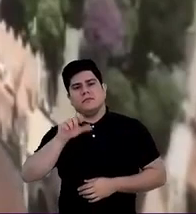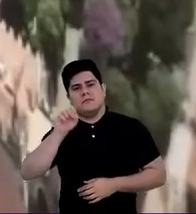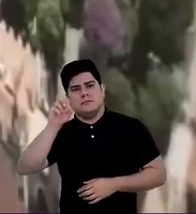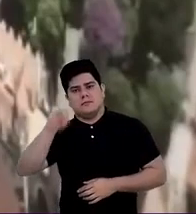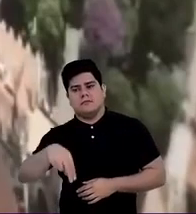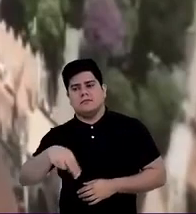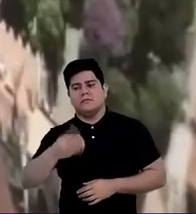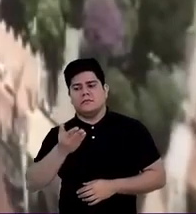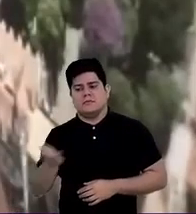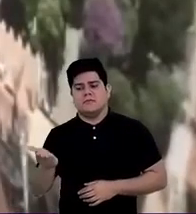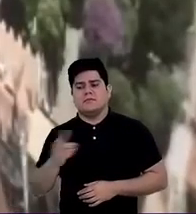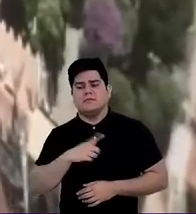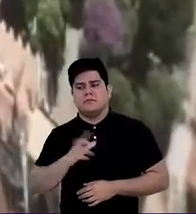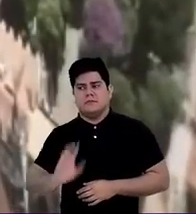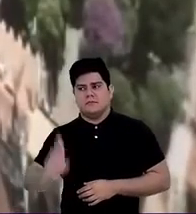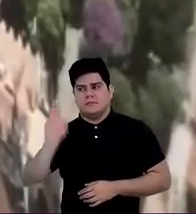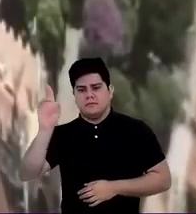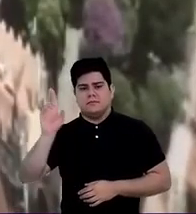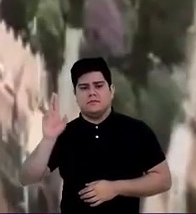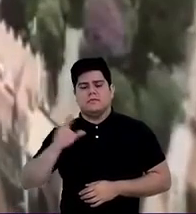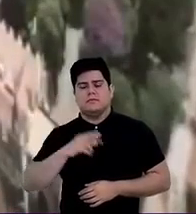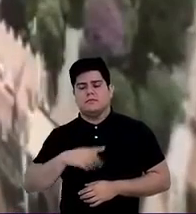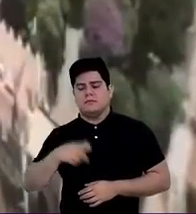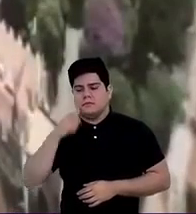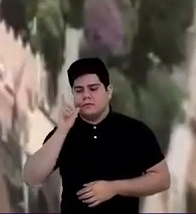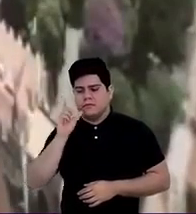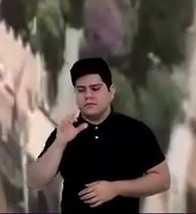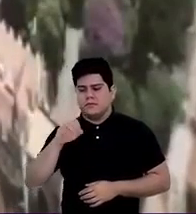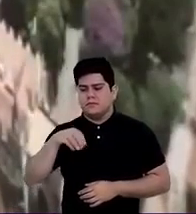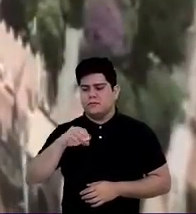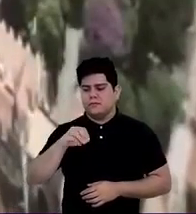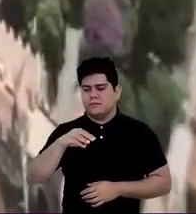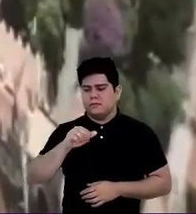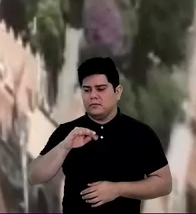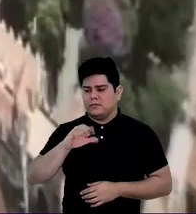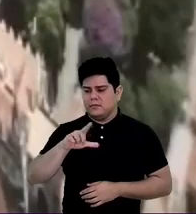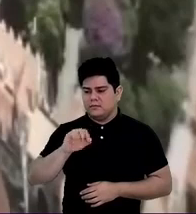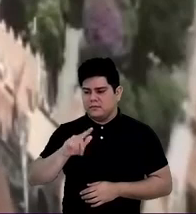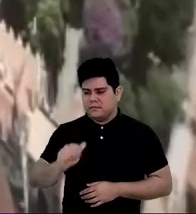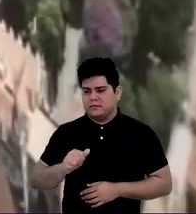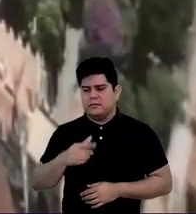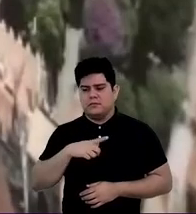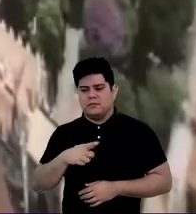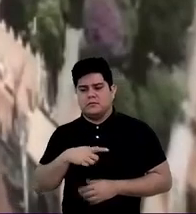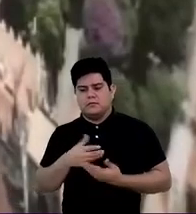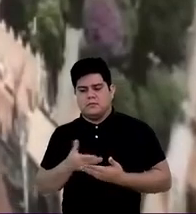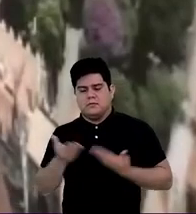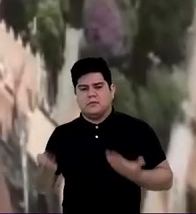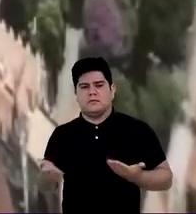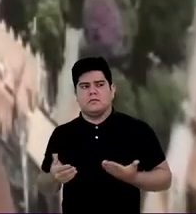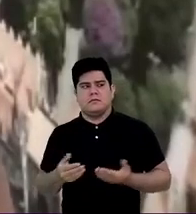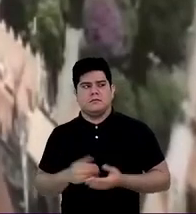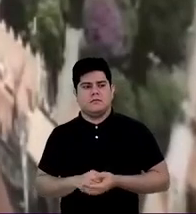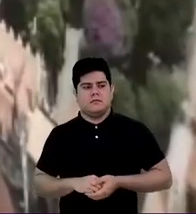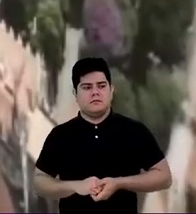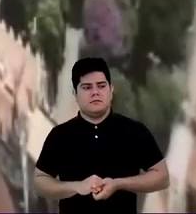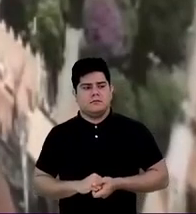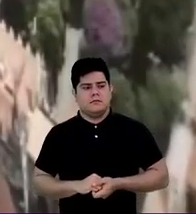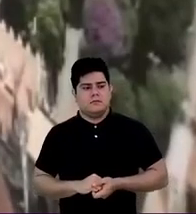o coordenador, o chefe do Serviço de Oncohematologia e de transplante de medula óssea do Hospital